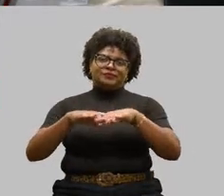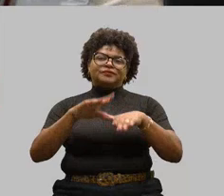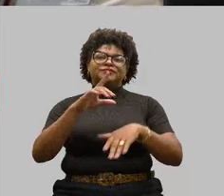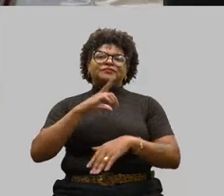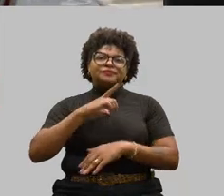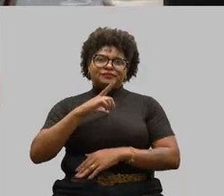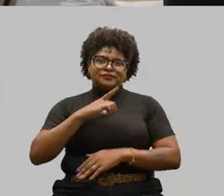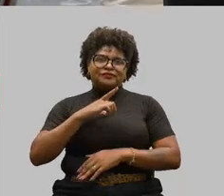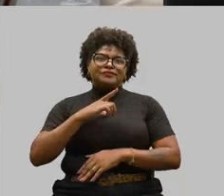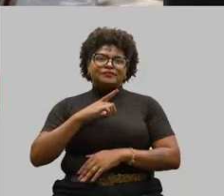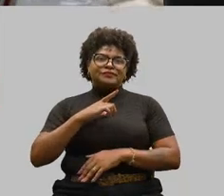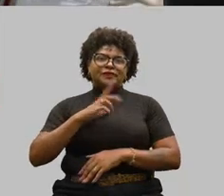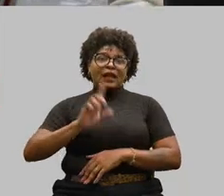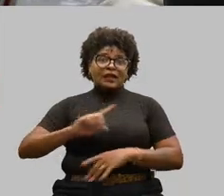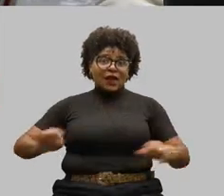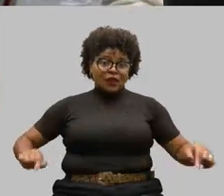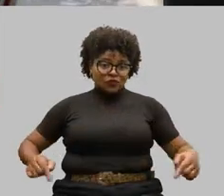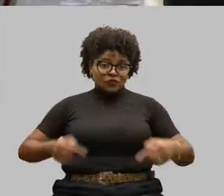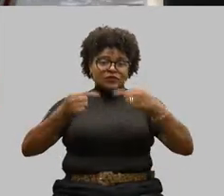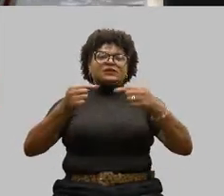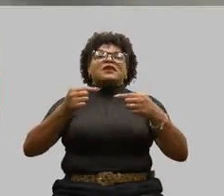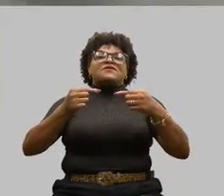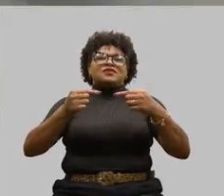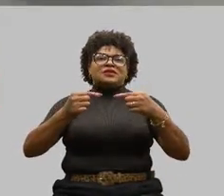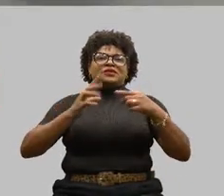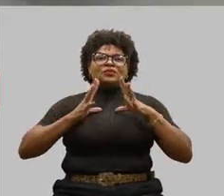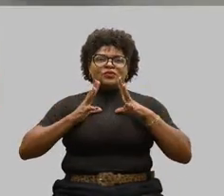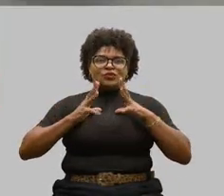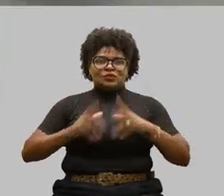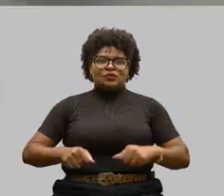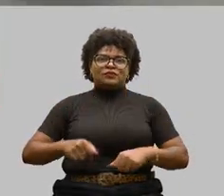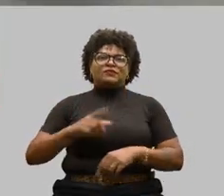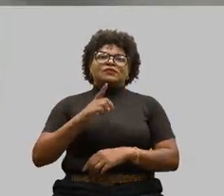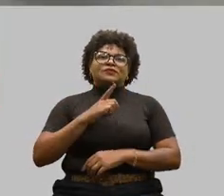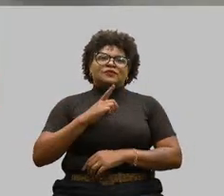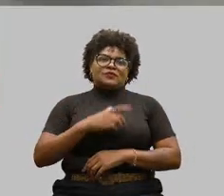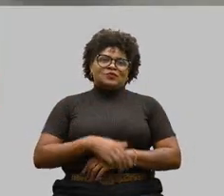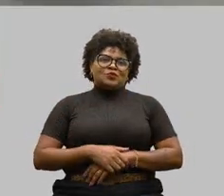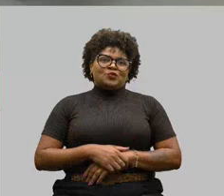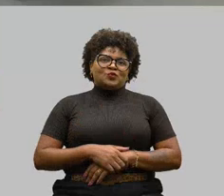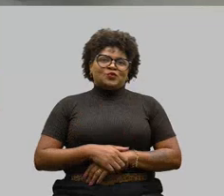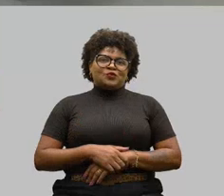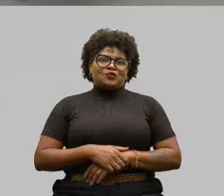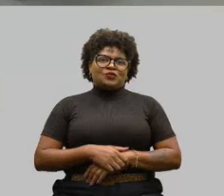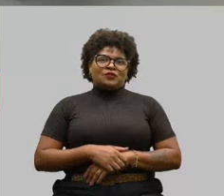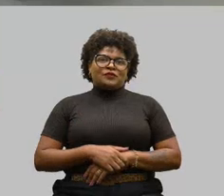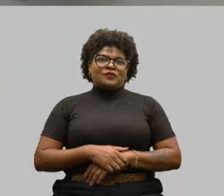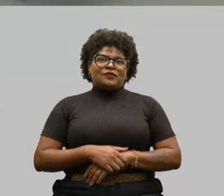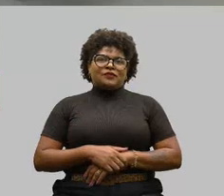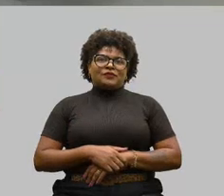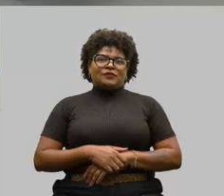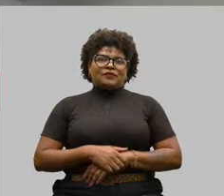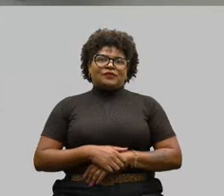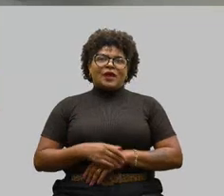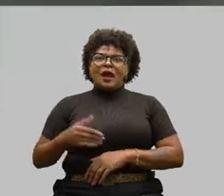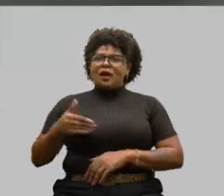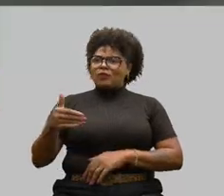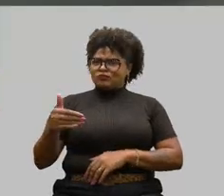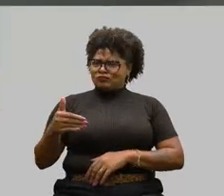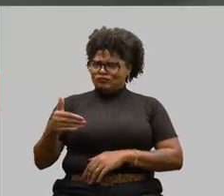e é o grande desafio que nós todos temos eu fui perguntado agora há pouco